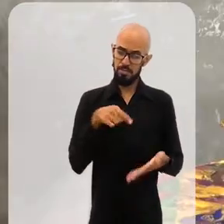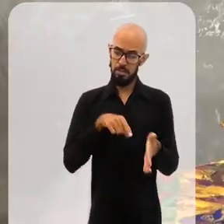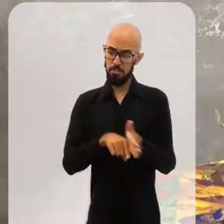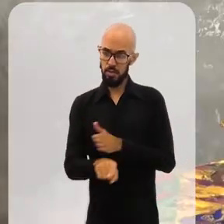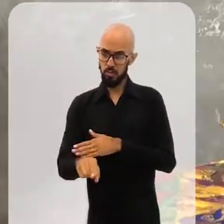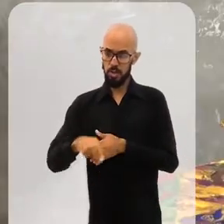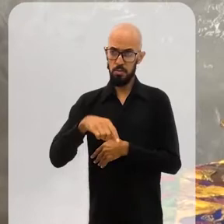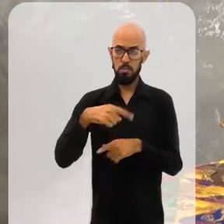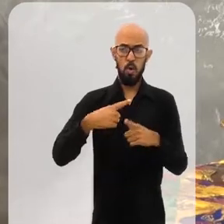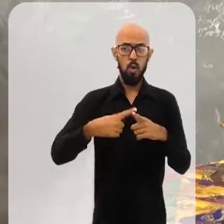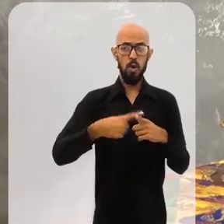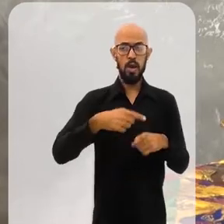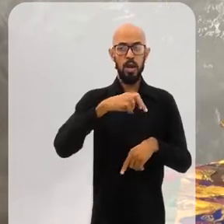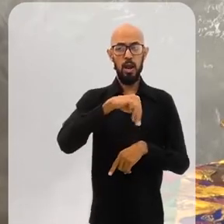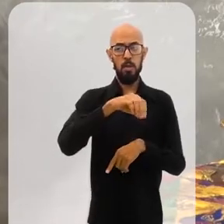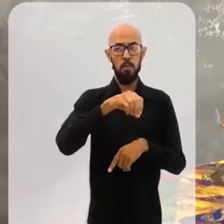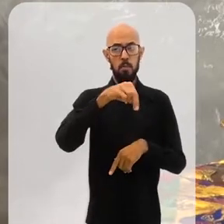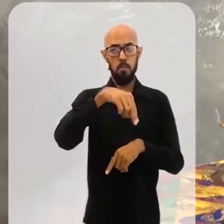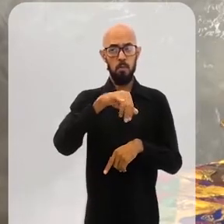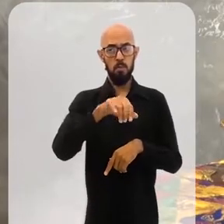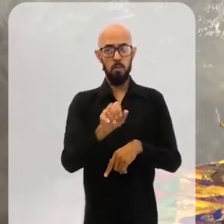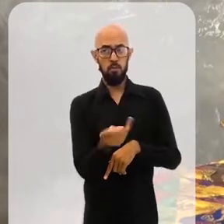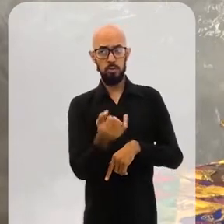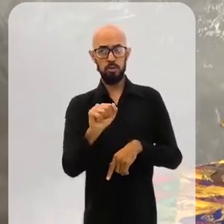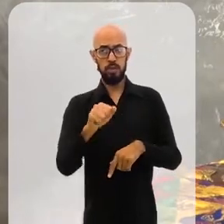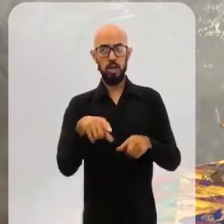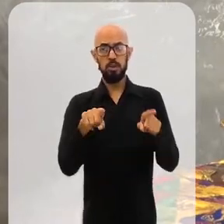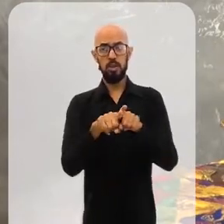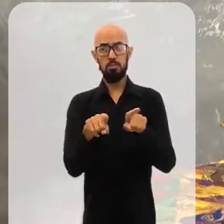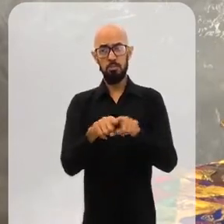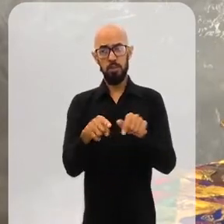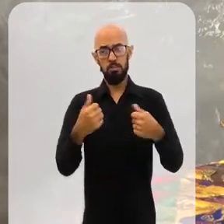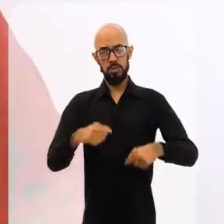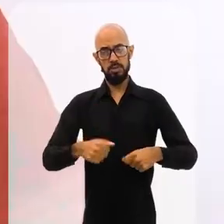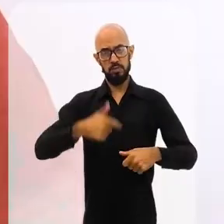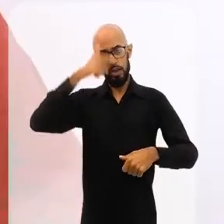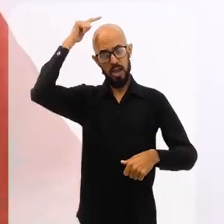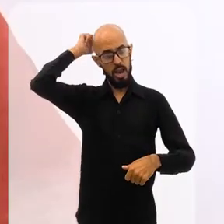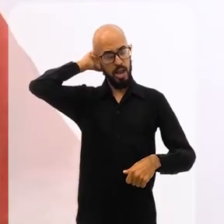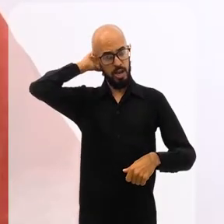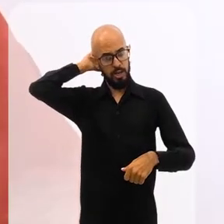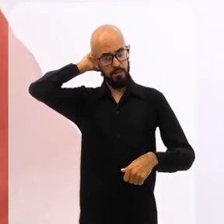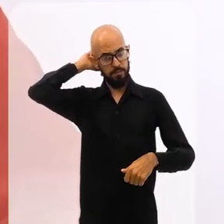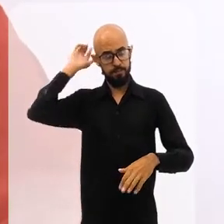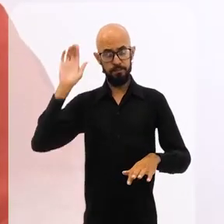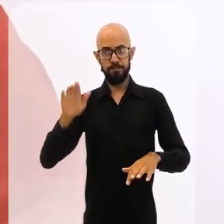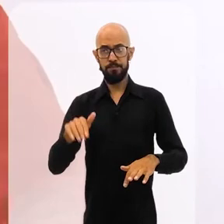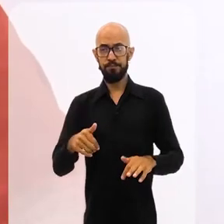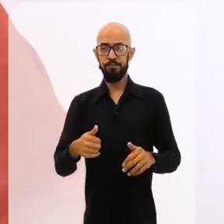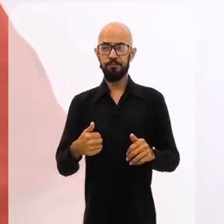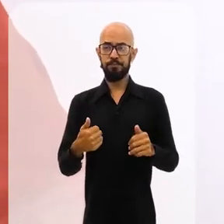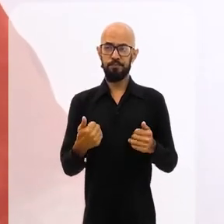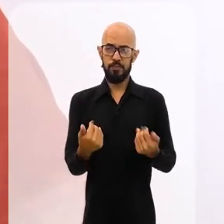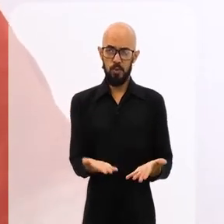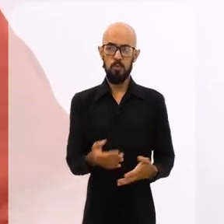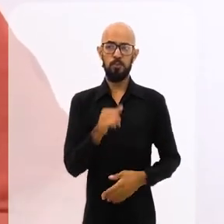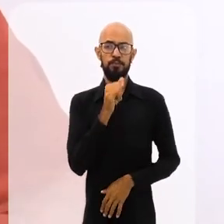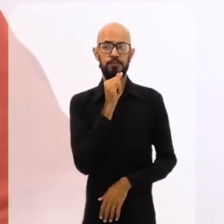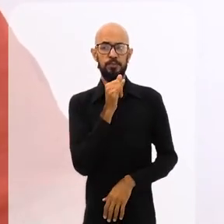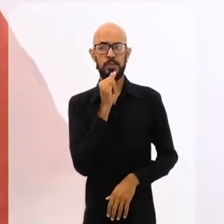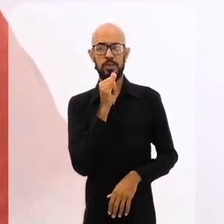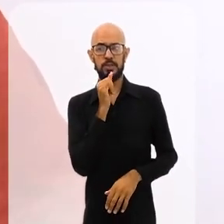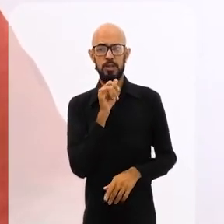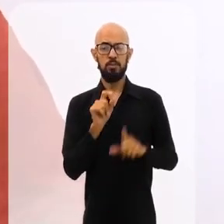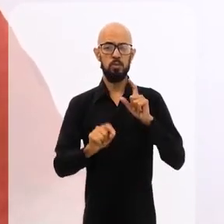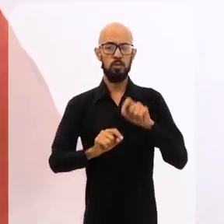que as monjas também têm que raspar a cabeça? Veja só, todo esse problema. Você vê um